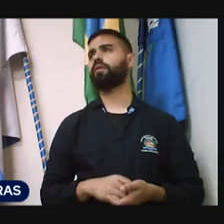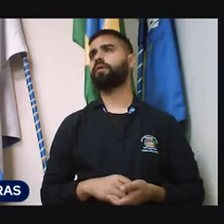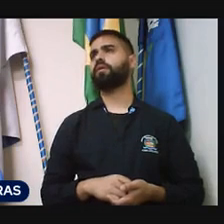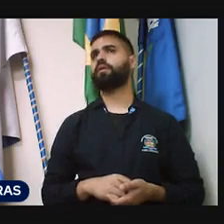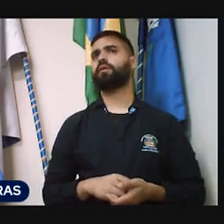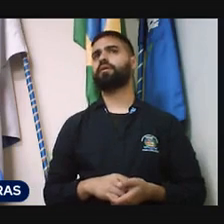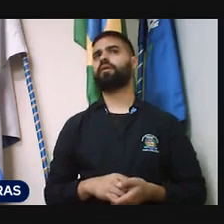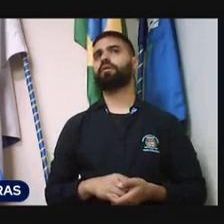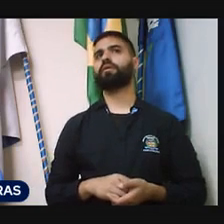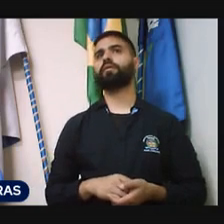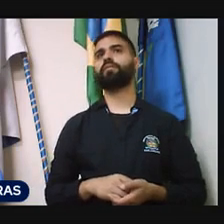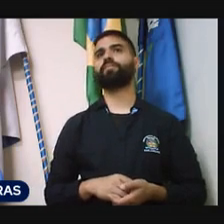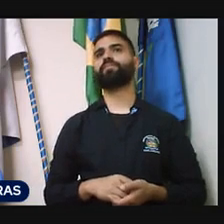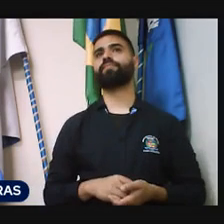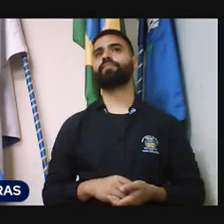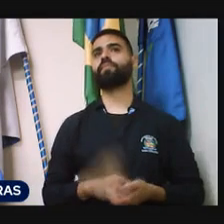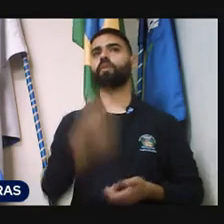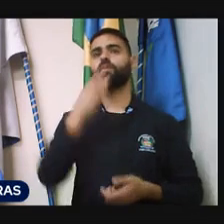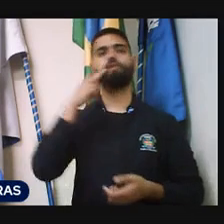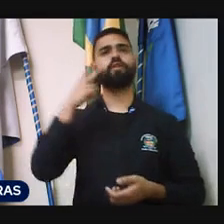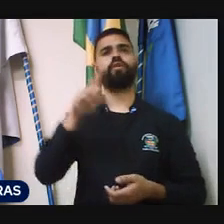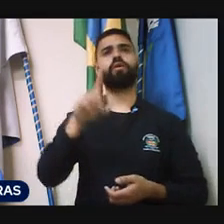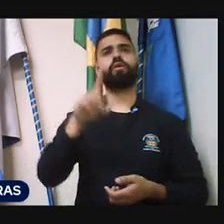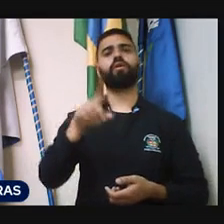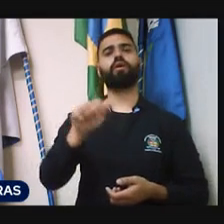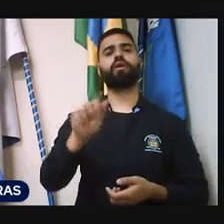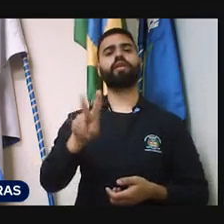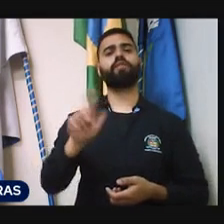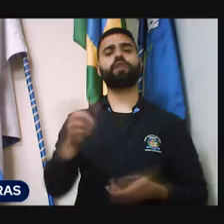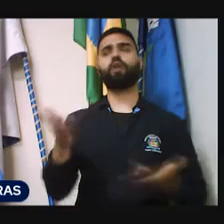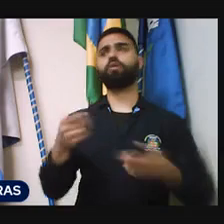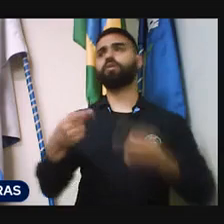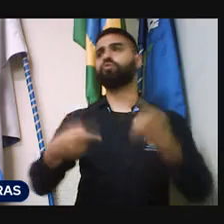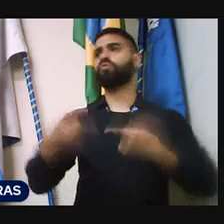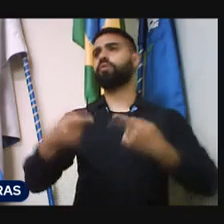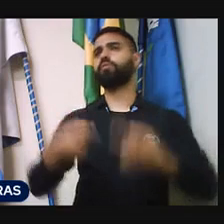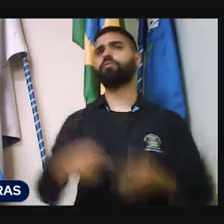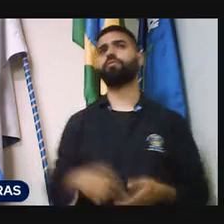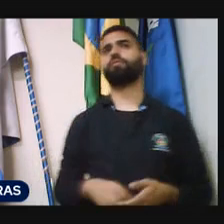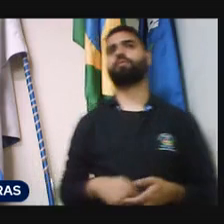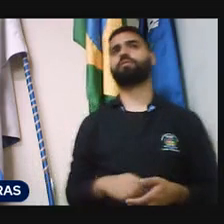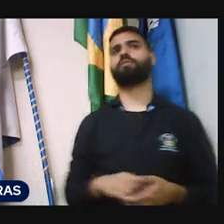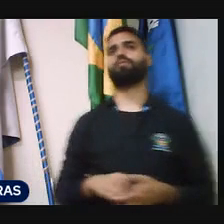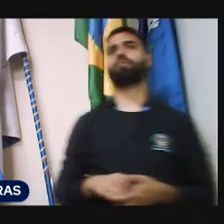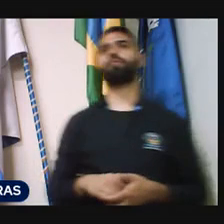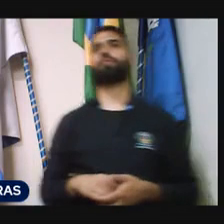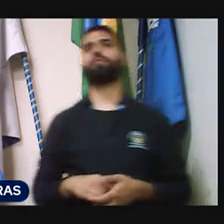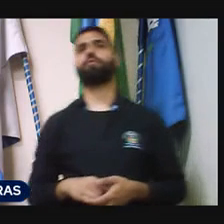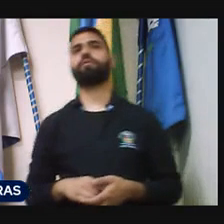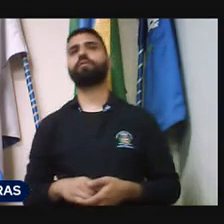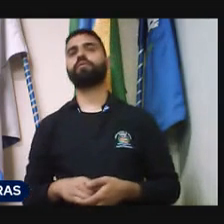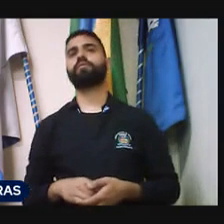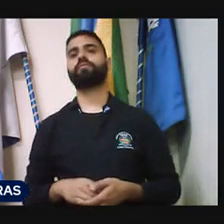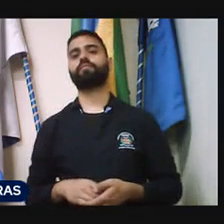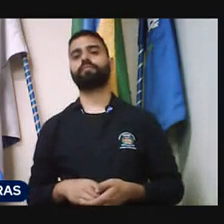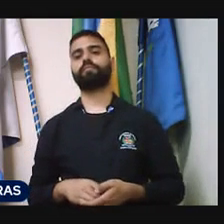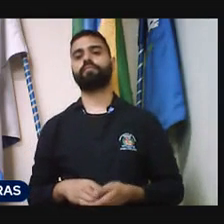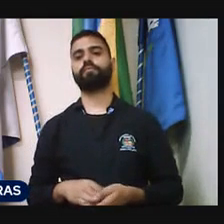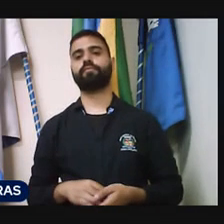PW e o nome da Cruz Vermelha o que está em discussão não havendo Quem Queira discutir